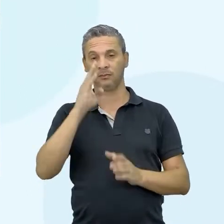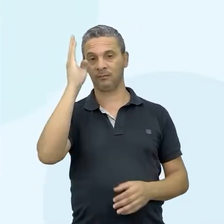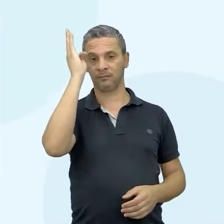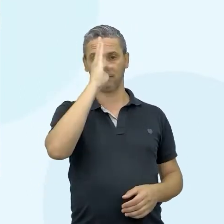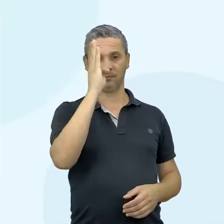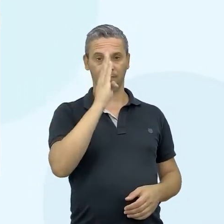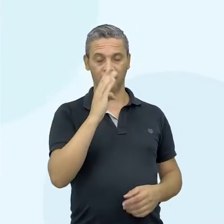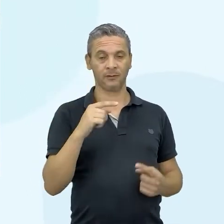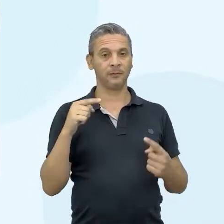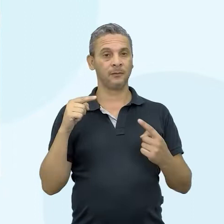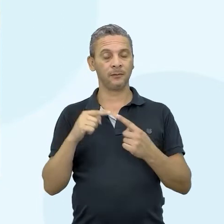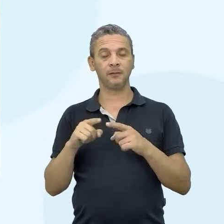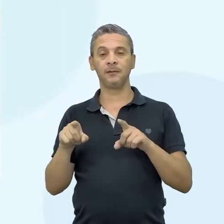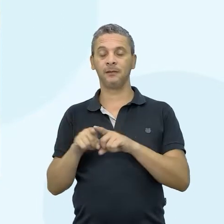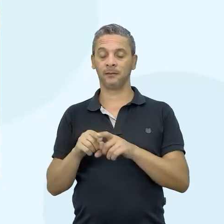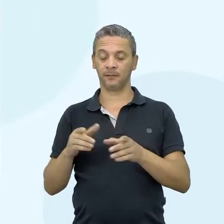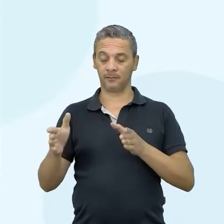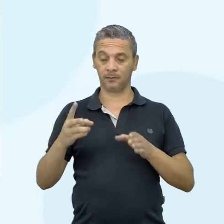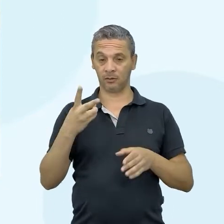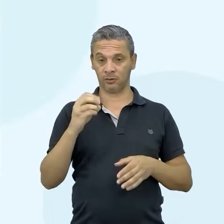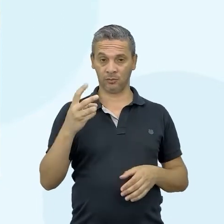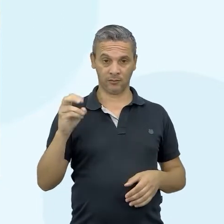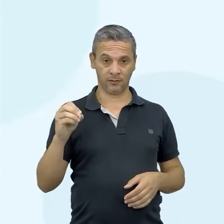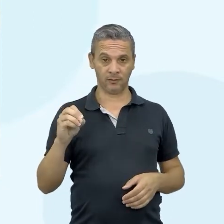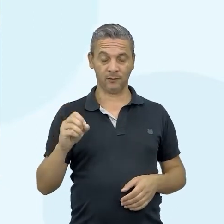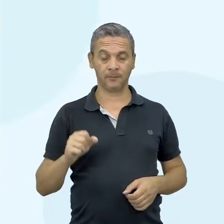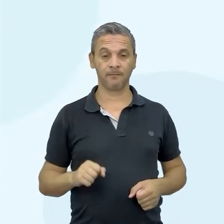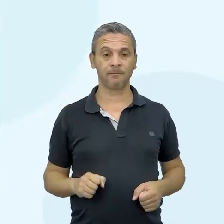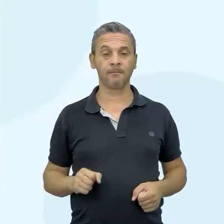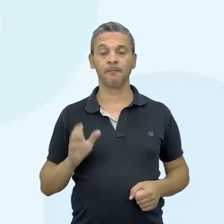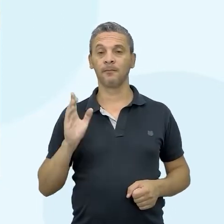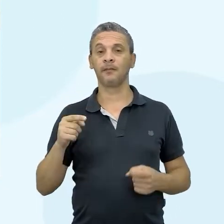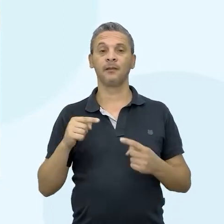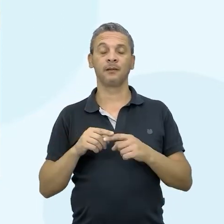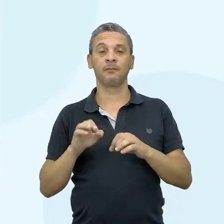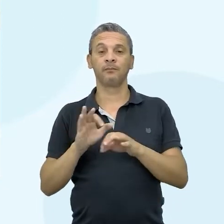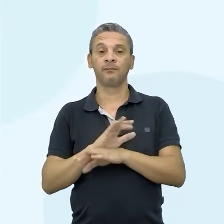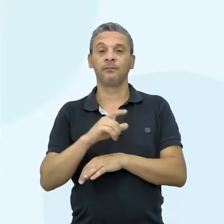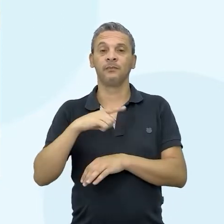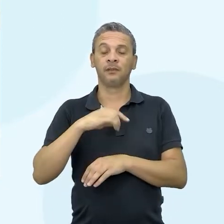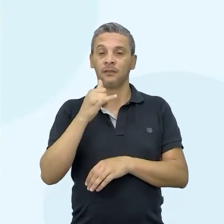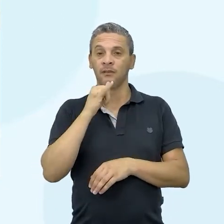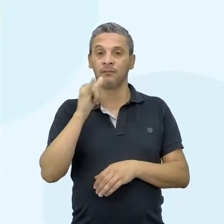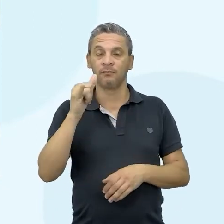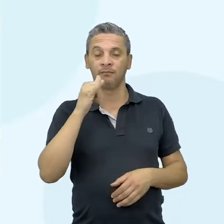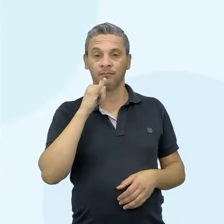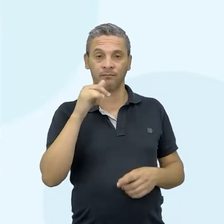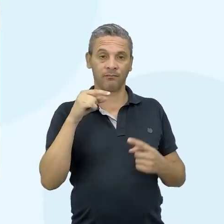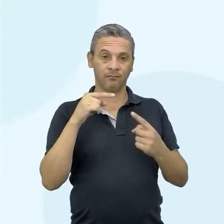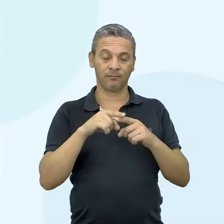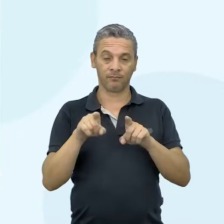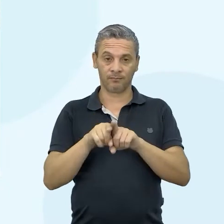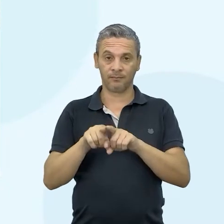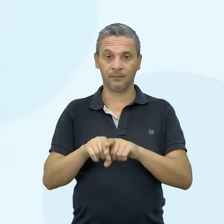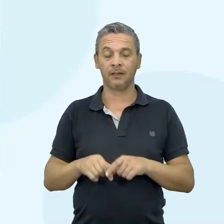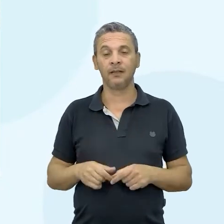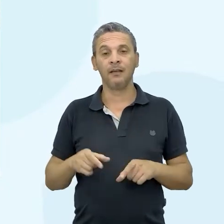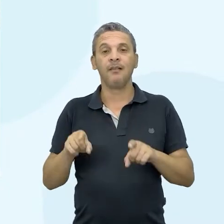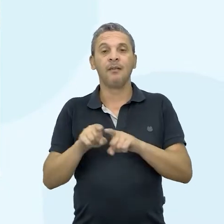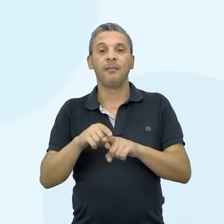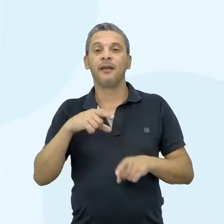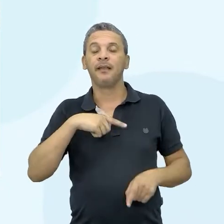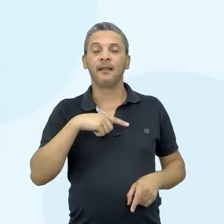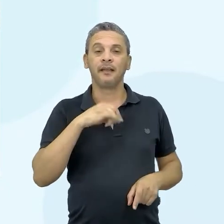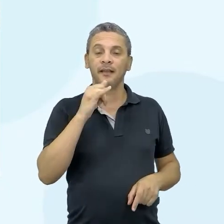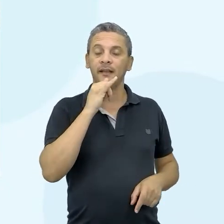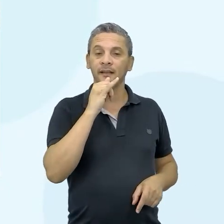é baseada aqui no ano de 2020, tá, pessoal? Ela já é eletricidade a partir das hidrelétricas. Também a gente tem,